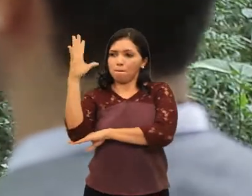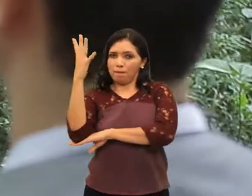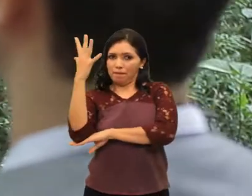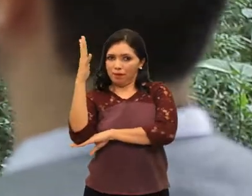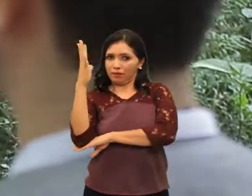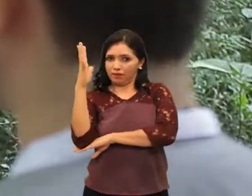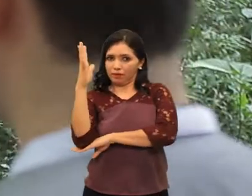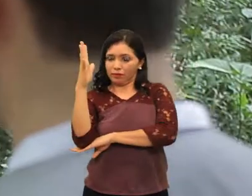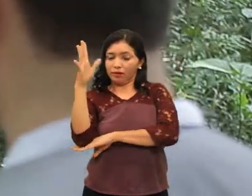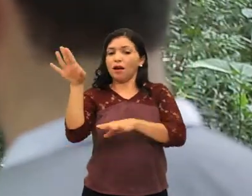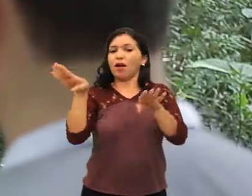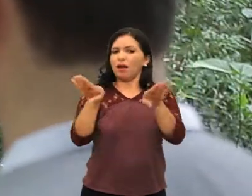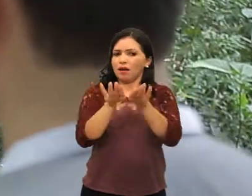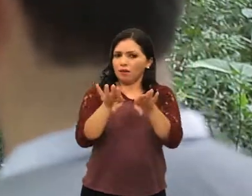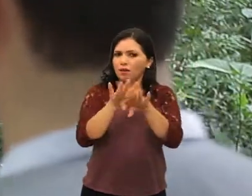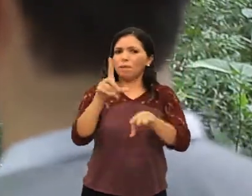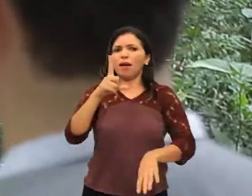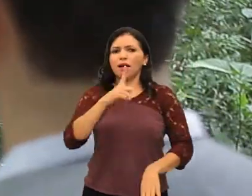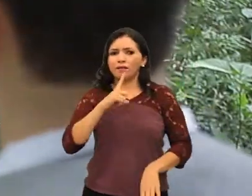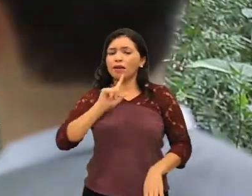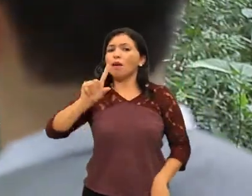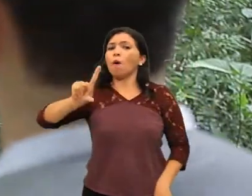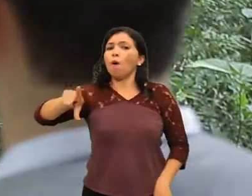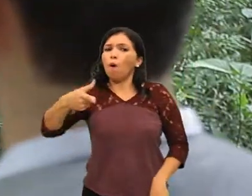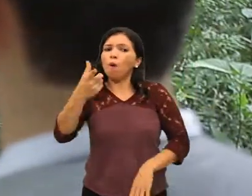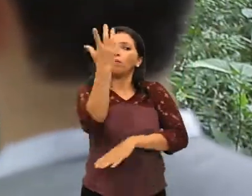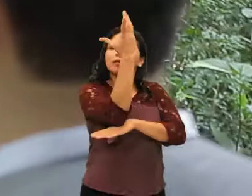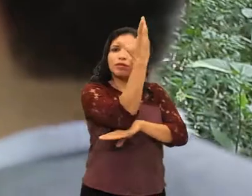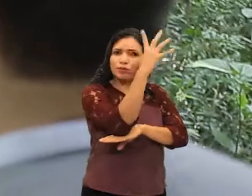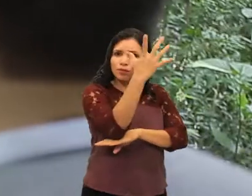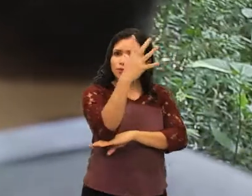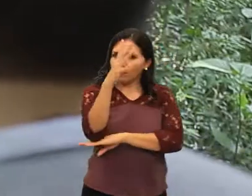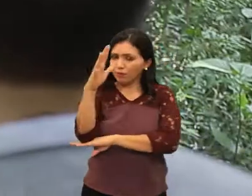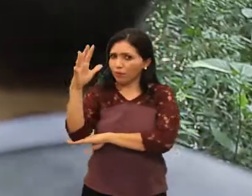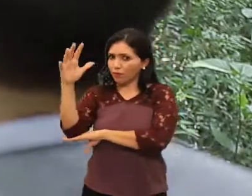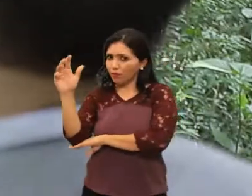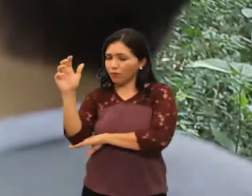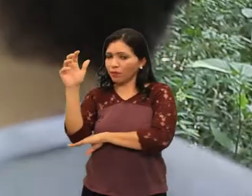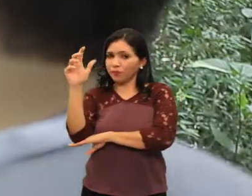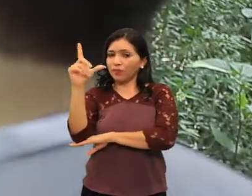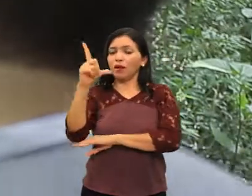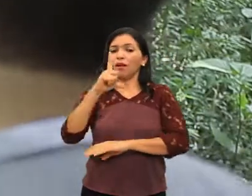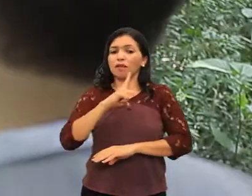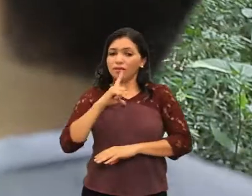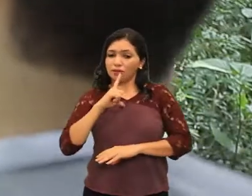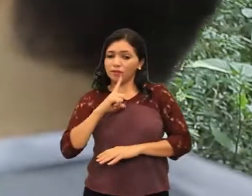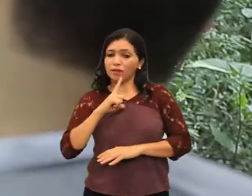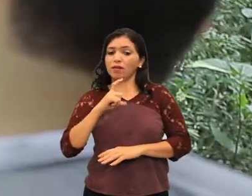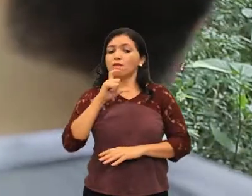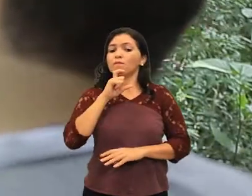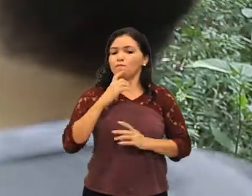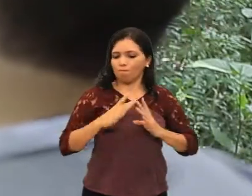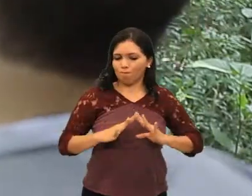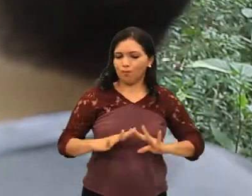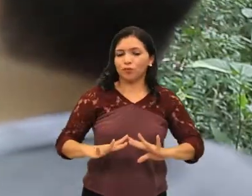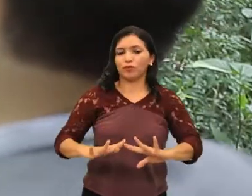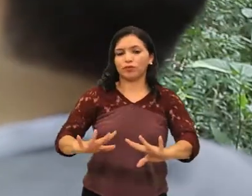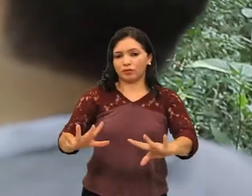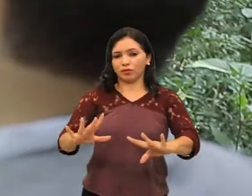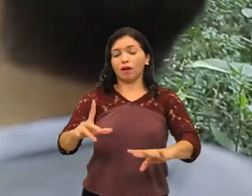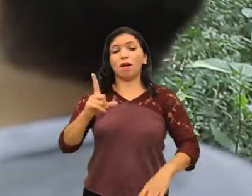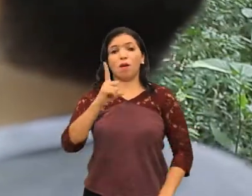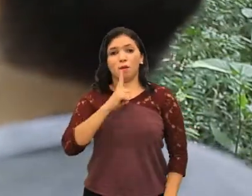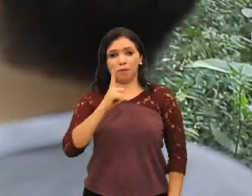por diversos tipos de vegetação. O que predomina é esse tipo de vegetação que nós estamos vendo aqui, né? Mas nós